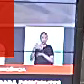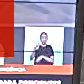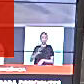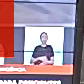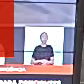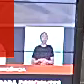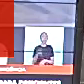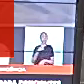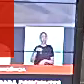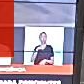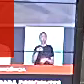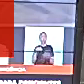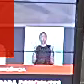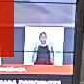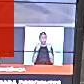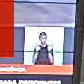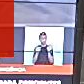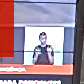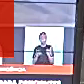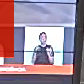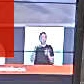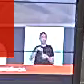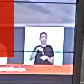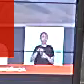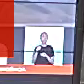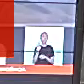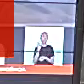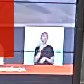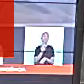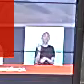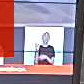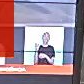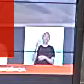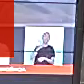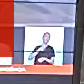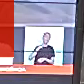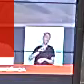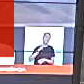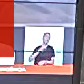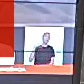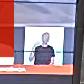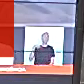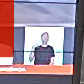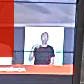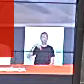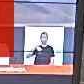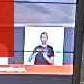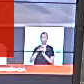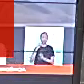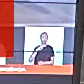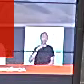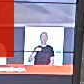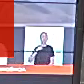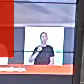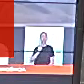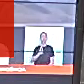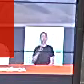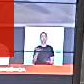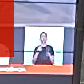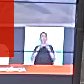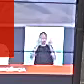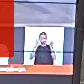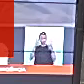que eu sento a essa mesa hoje, representando a todos os vereadores de Minas Gerais, e nós estamos aqui hoje para discutir sobre um